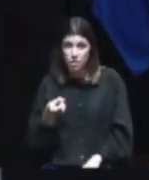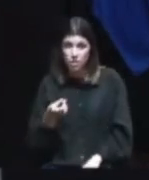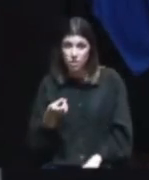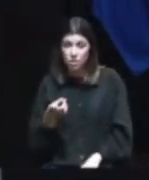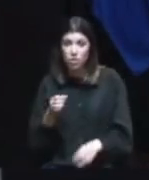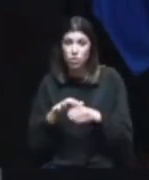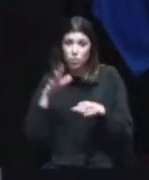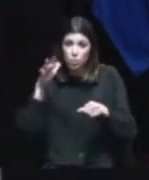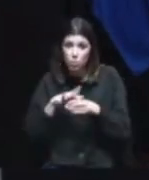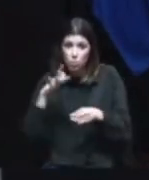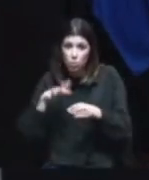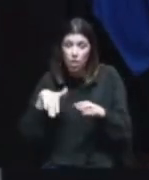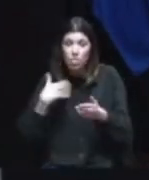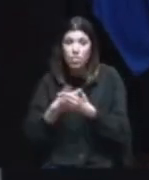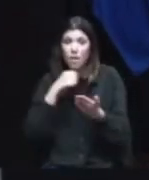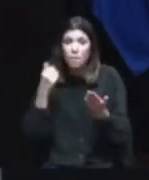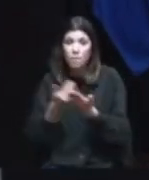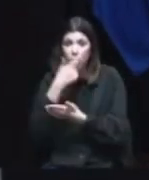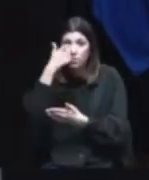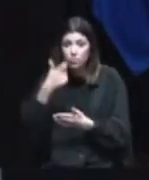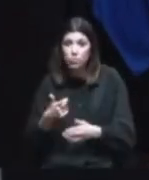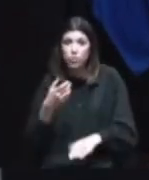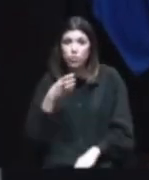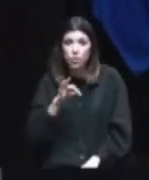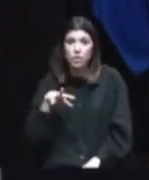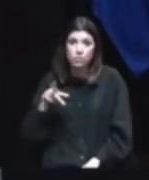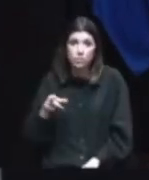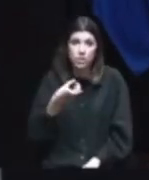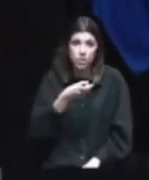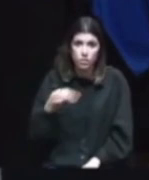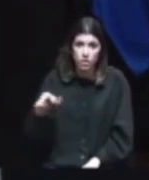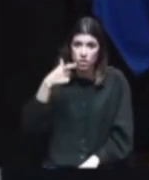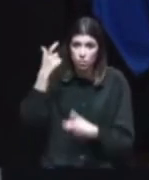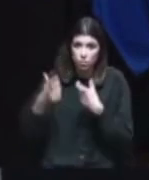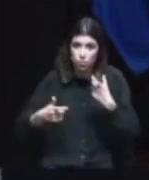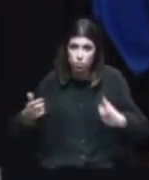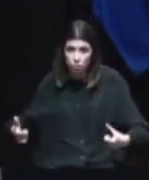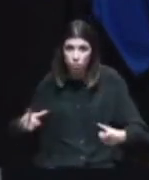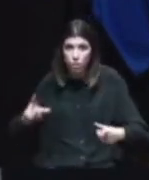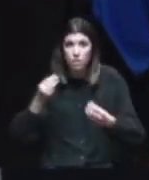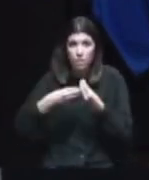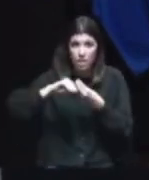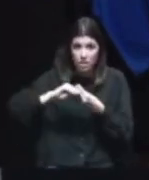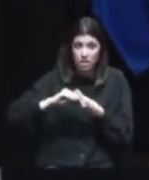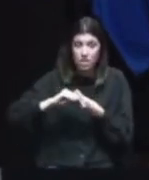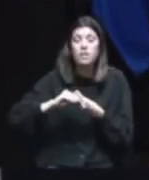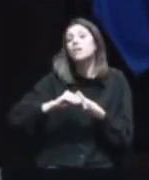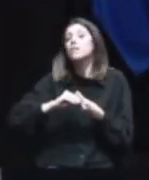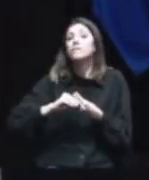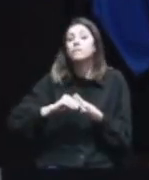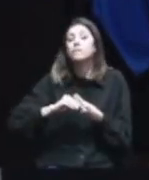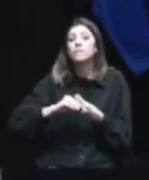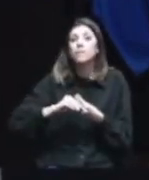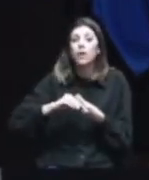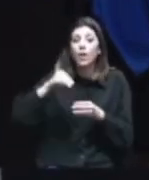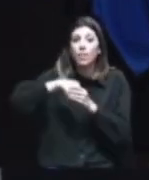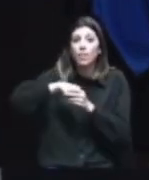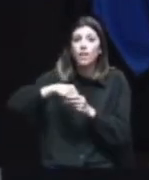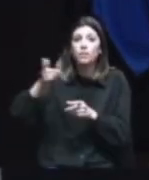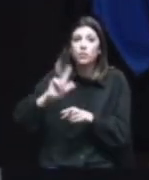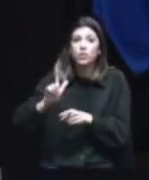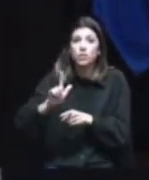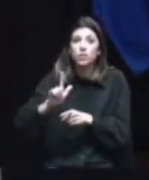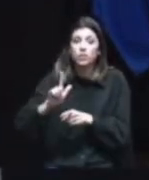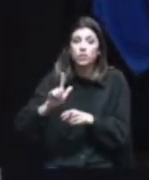finas provocou a morte prematura a 4.900 pessoas. Acresce à pertinência da Zero ABC que, dentro da cidade de Lisboa, o